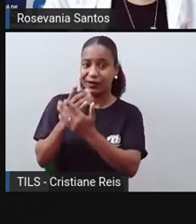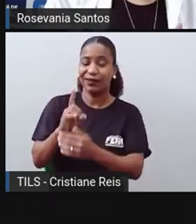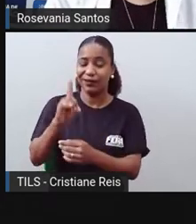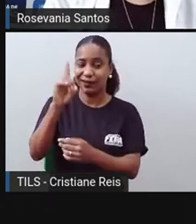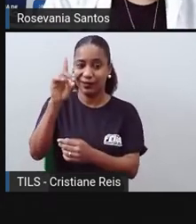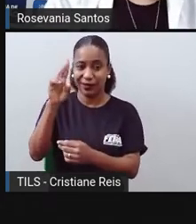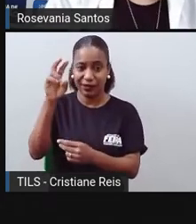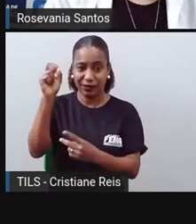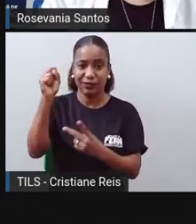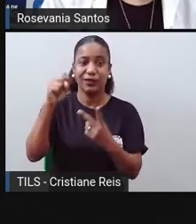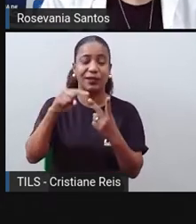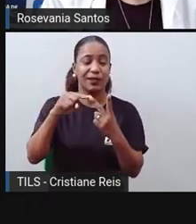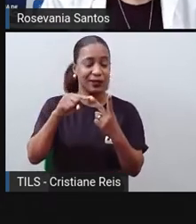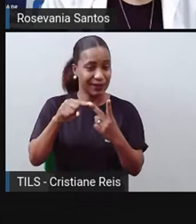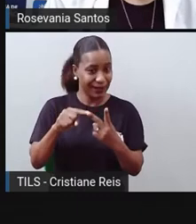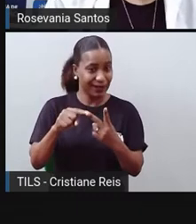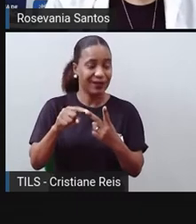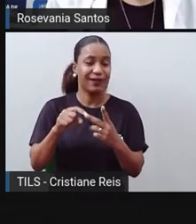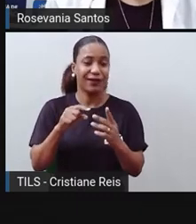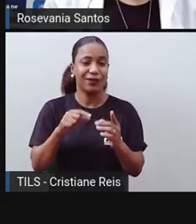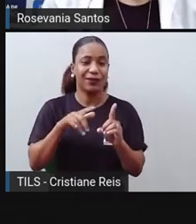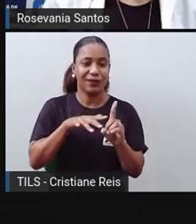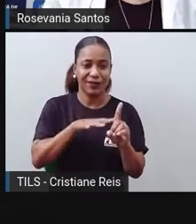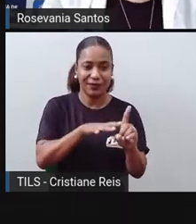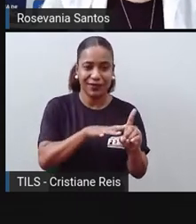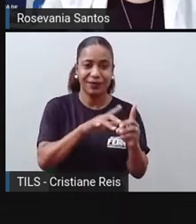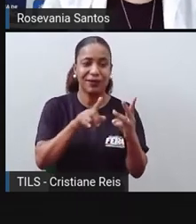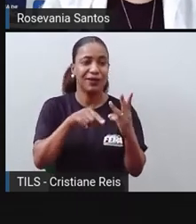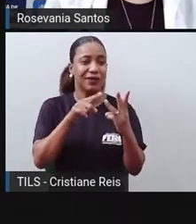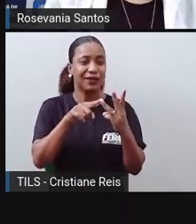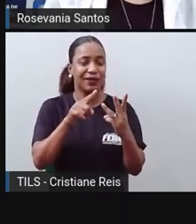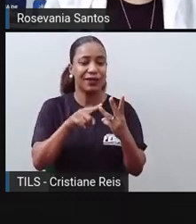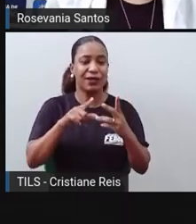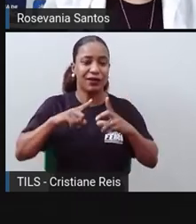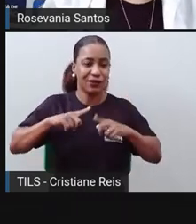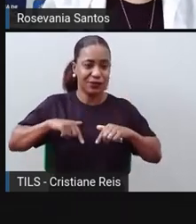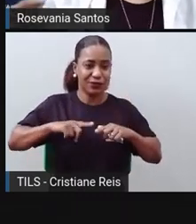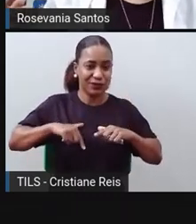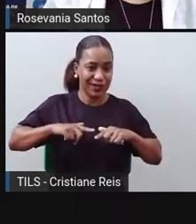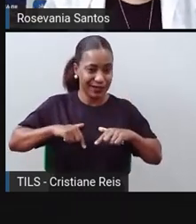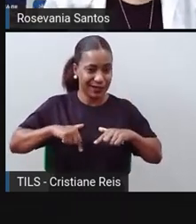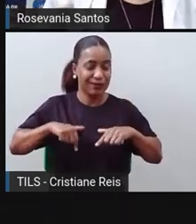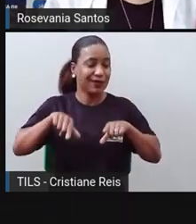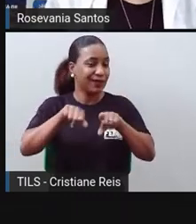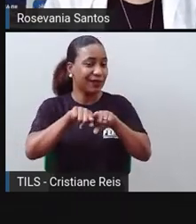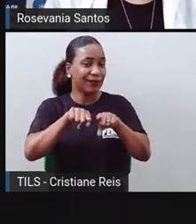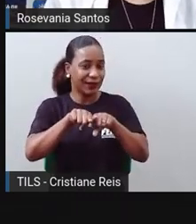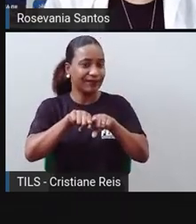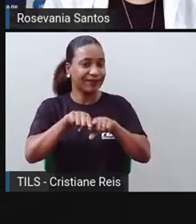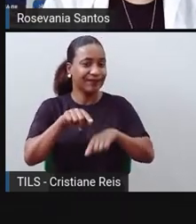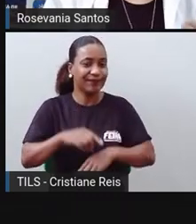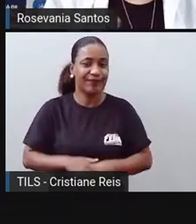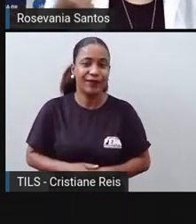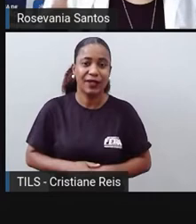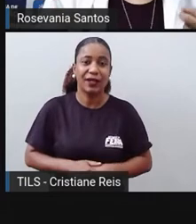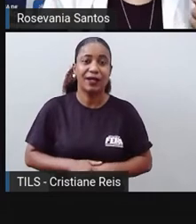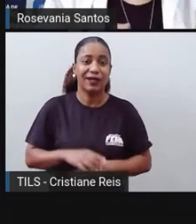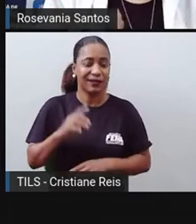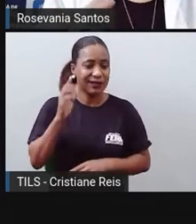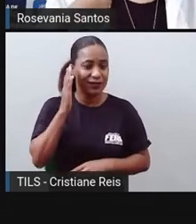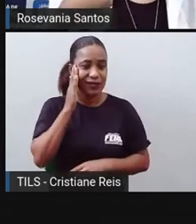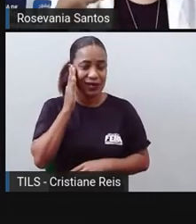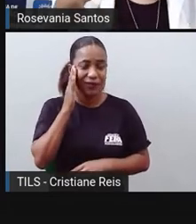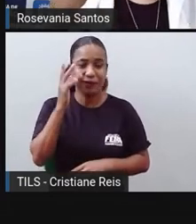tem o cristianismo, a gente tem o judaísmo, o islamismo, e a gente sabe, né, que durante muito tempo, né, os judeus foram